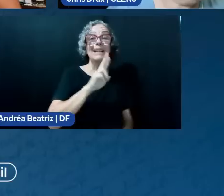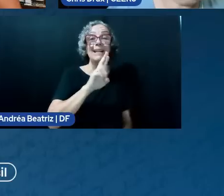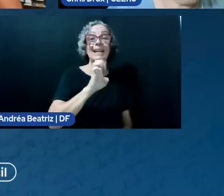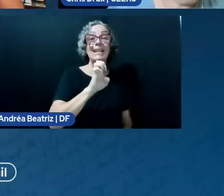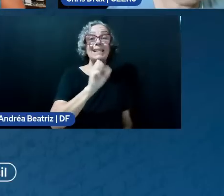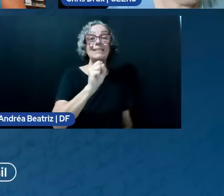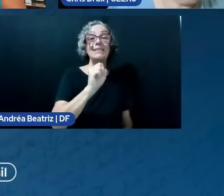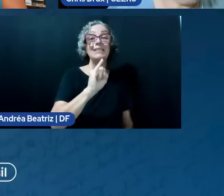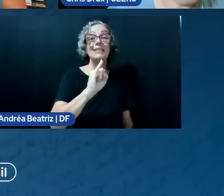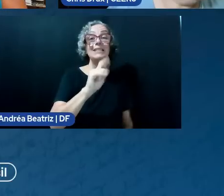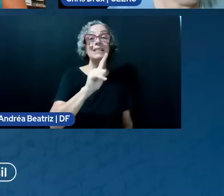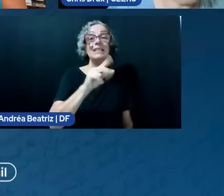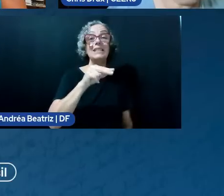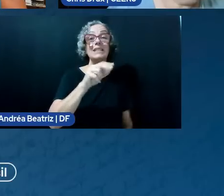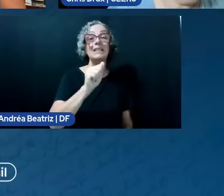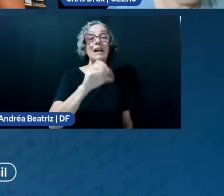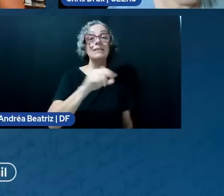deles,